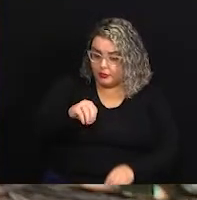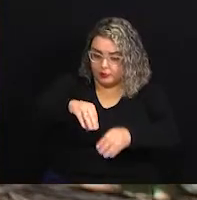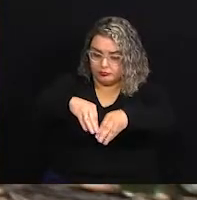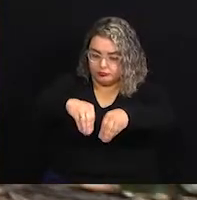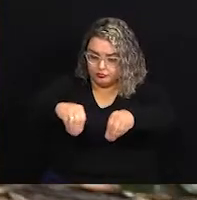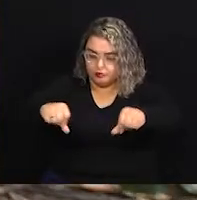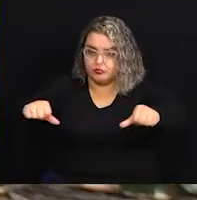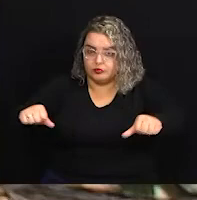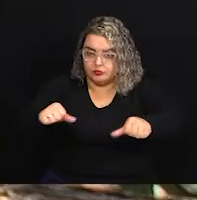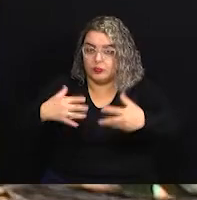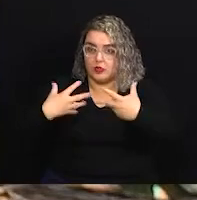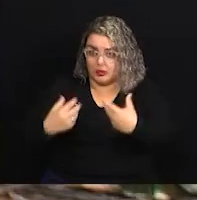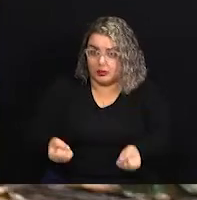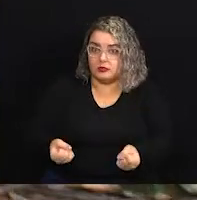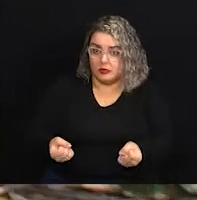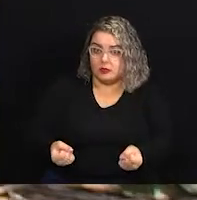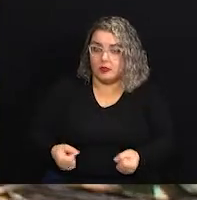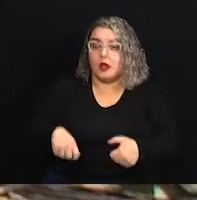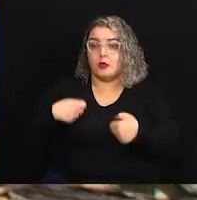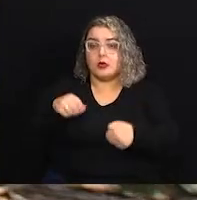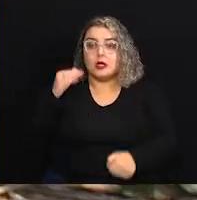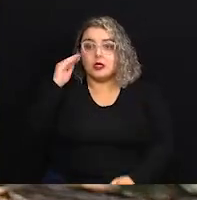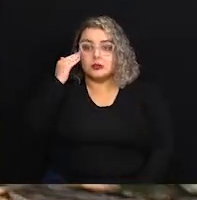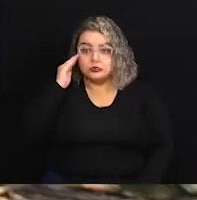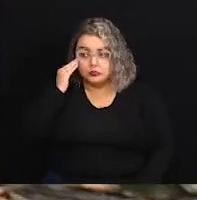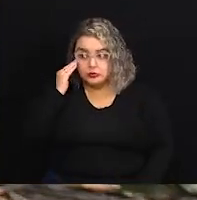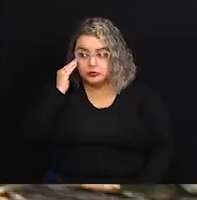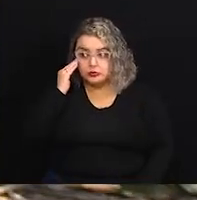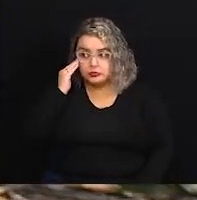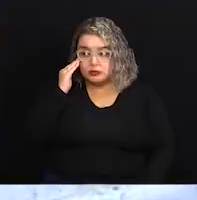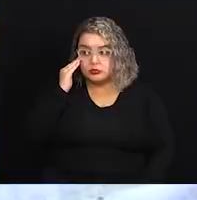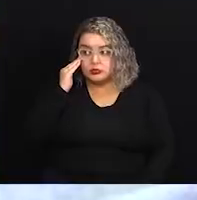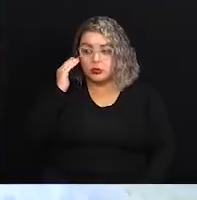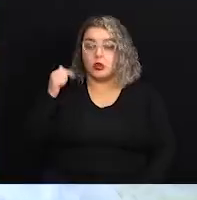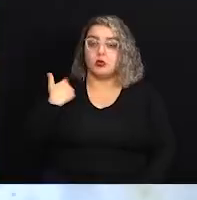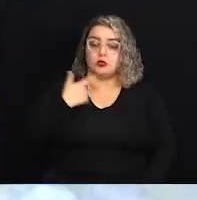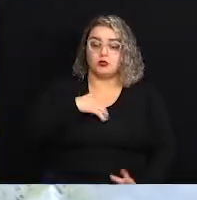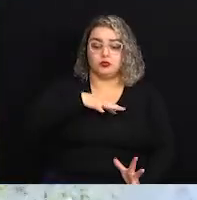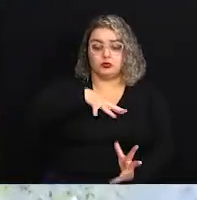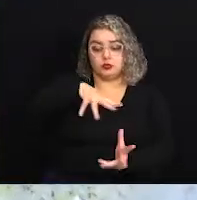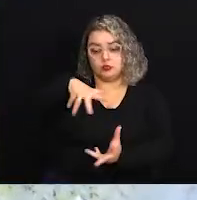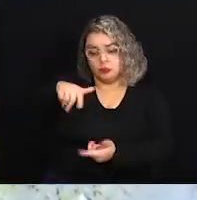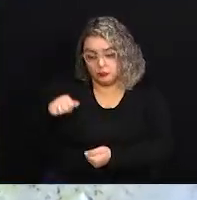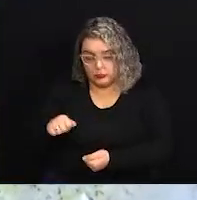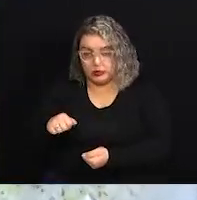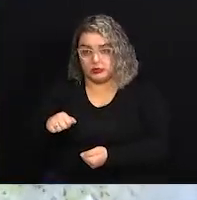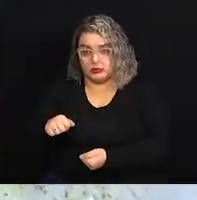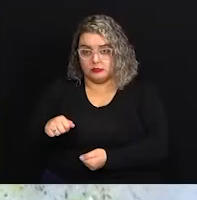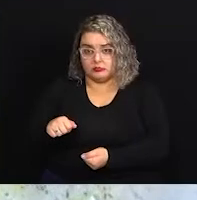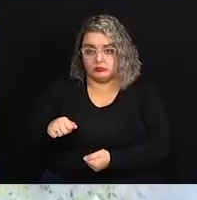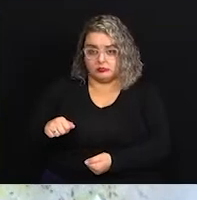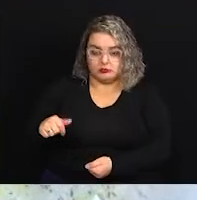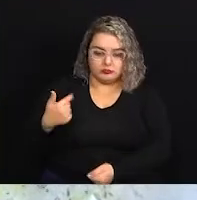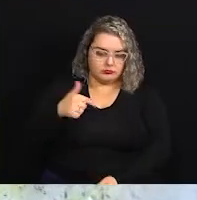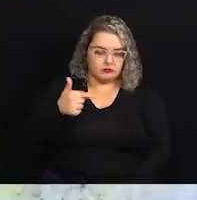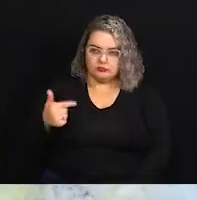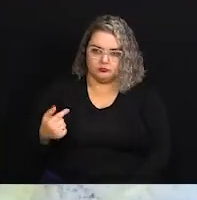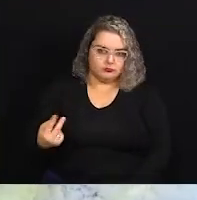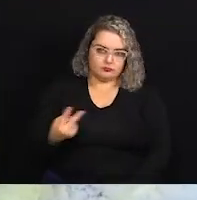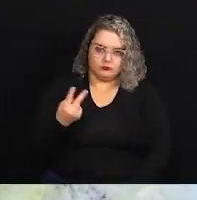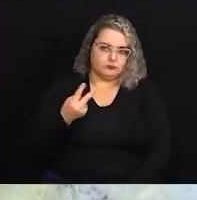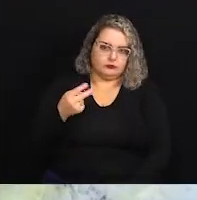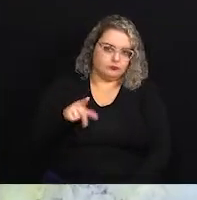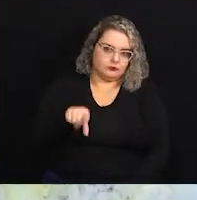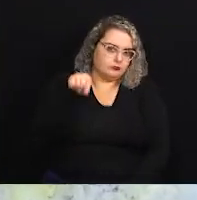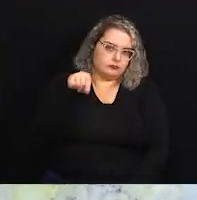que recebe ali a fração de rejeito. A gente precisa entender que o nosso planeta ele não tem